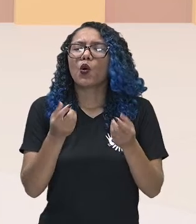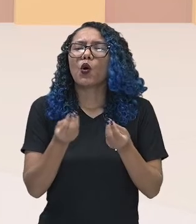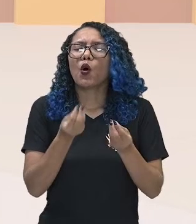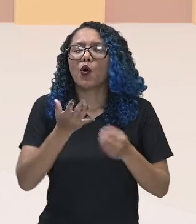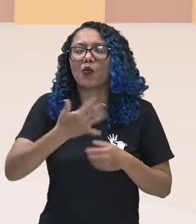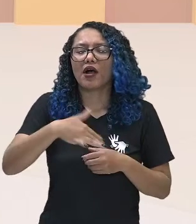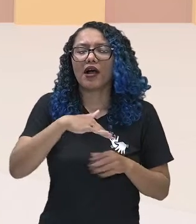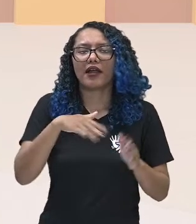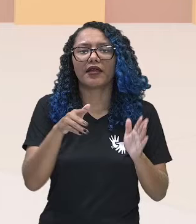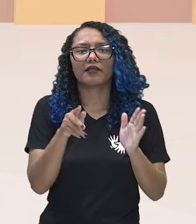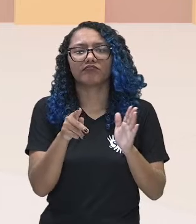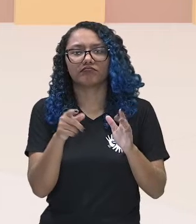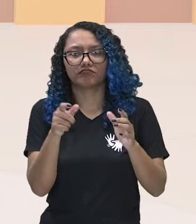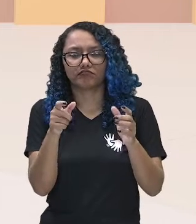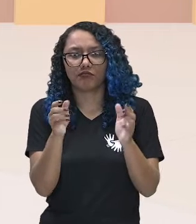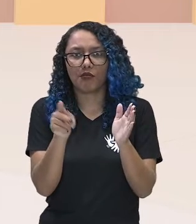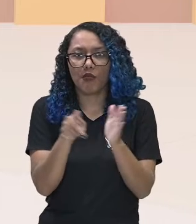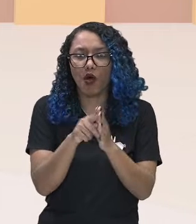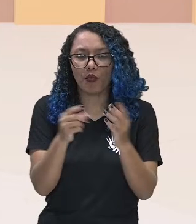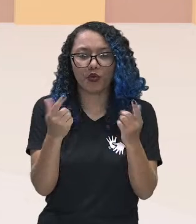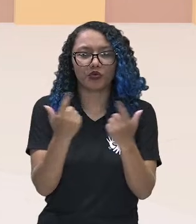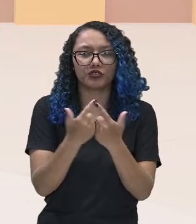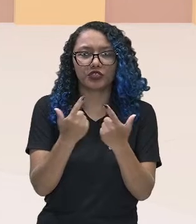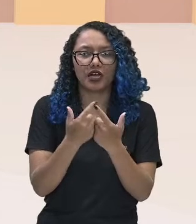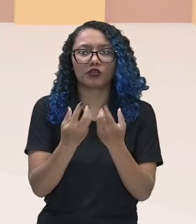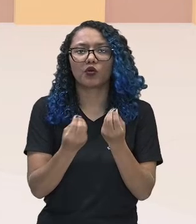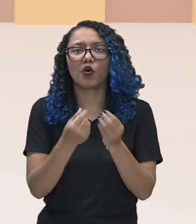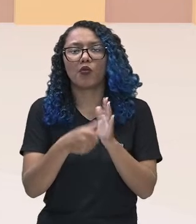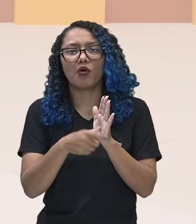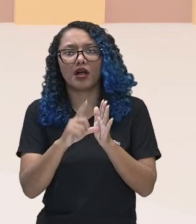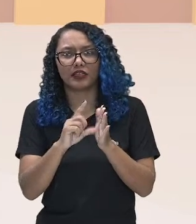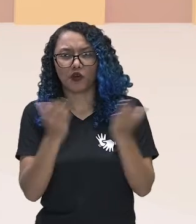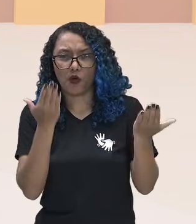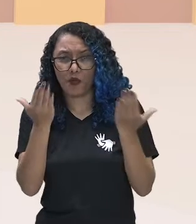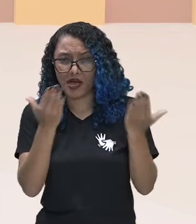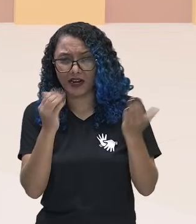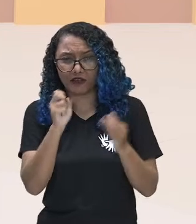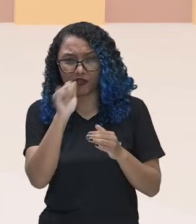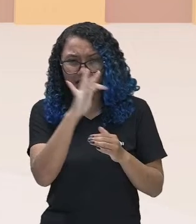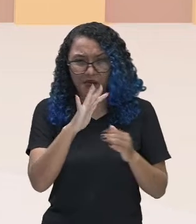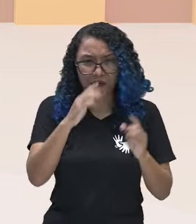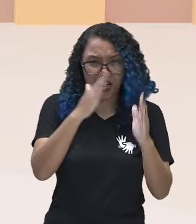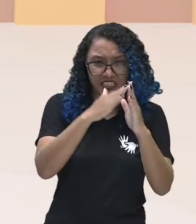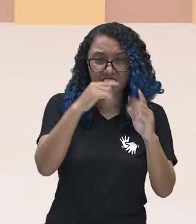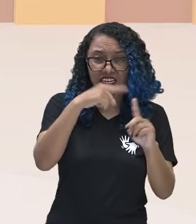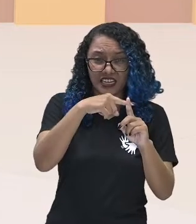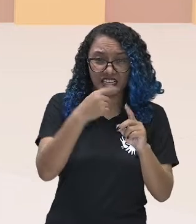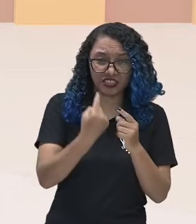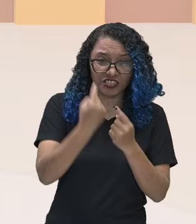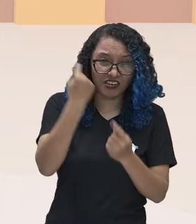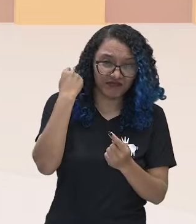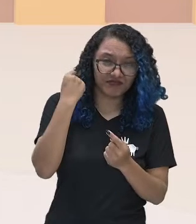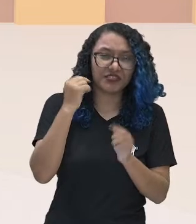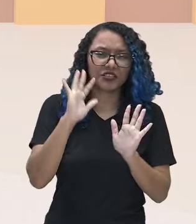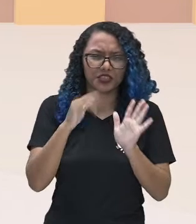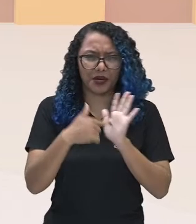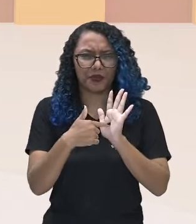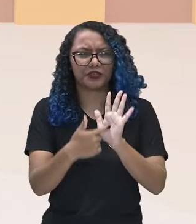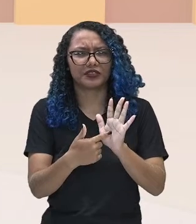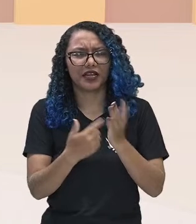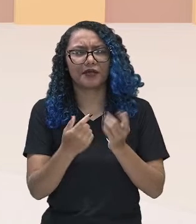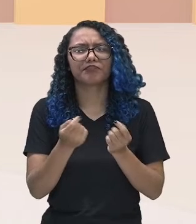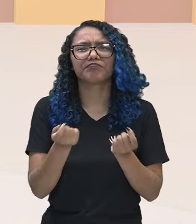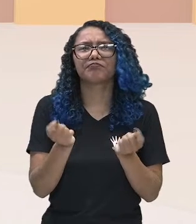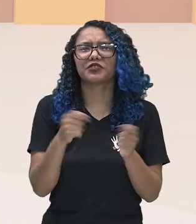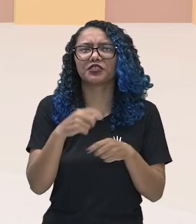a gente viu ali o antes e o depois da catedral ali no município de Coari, a gente pode parar para pensar